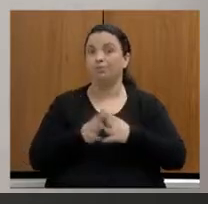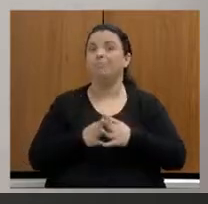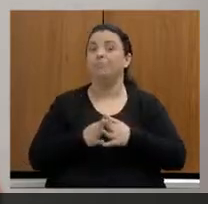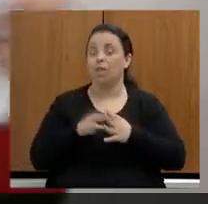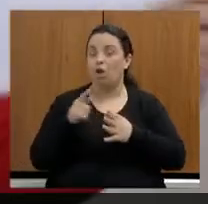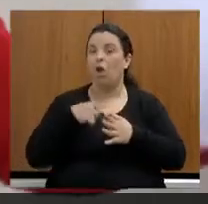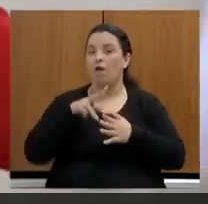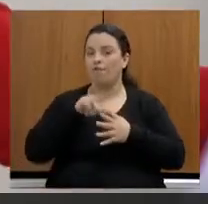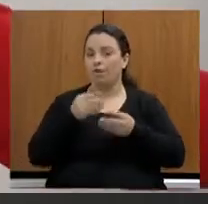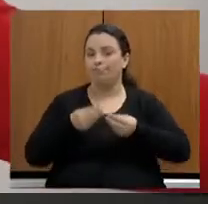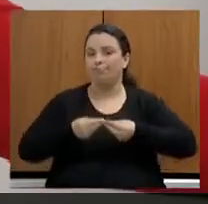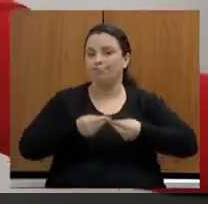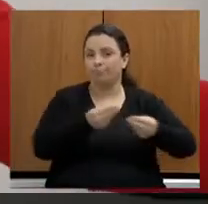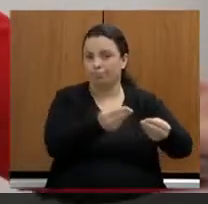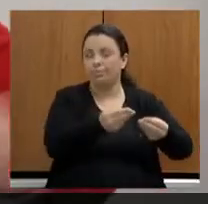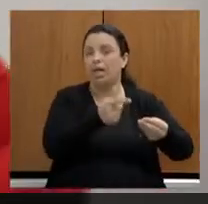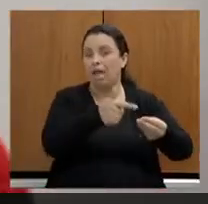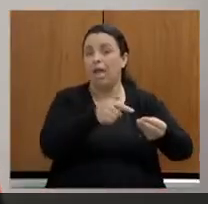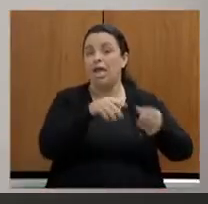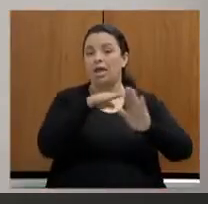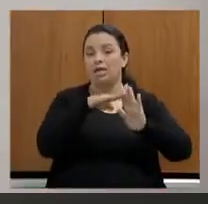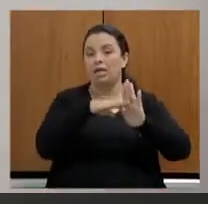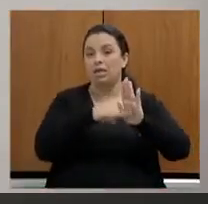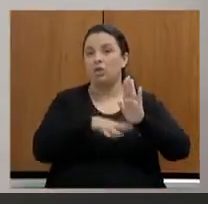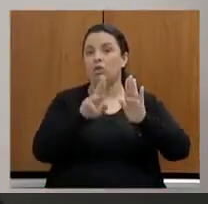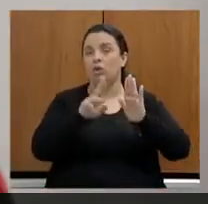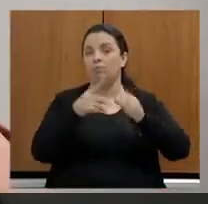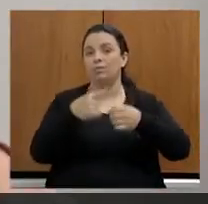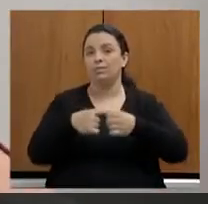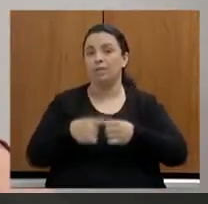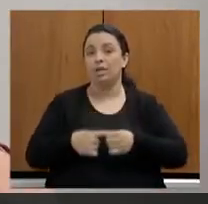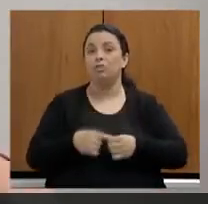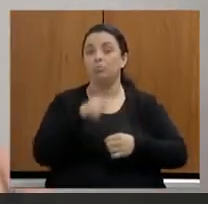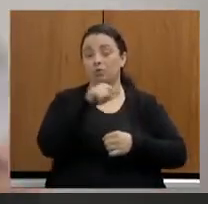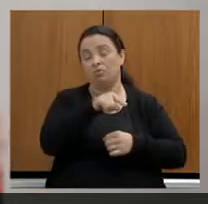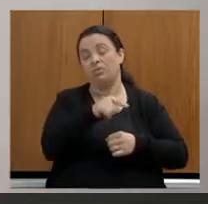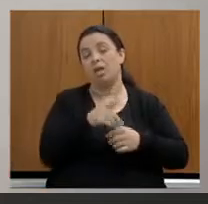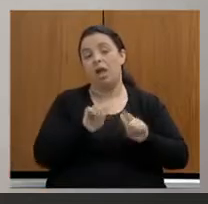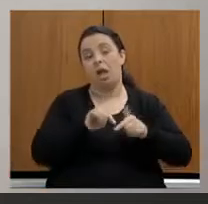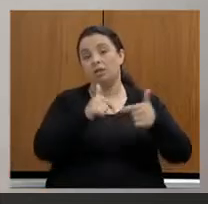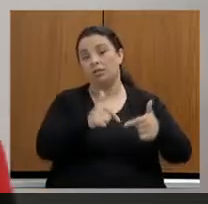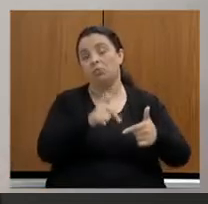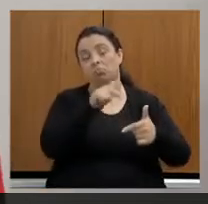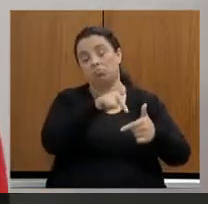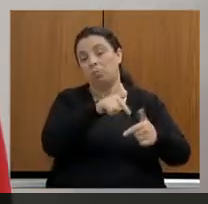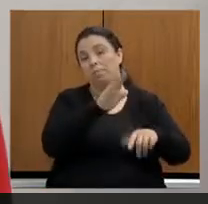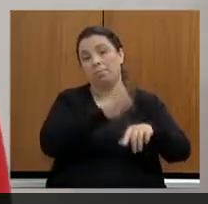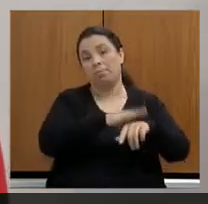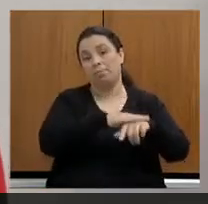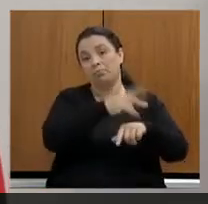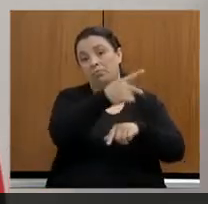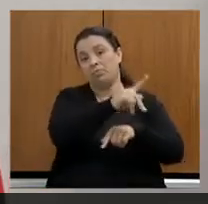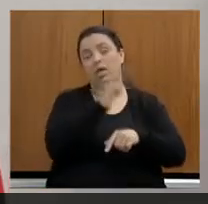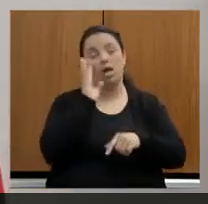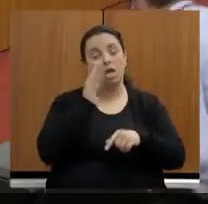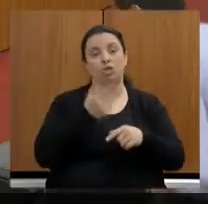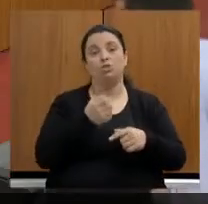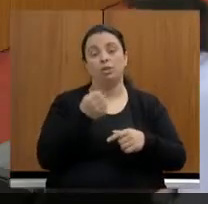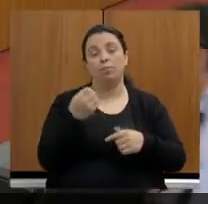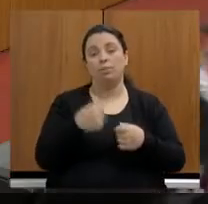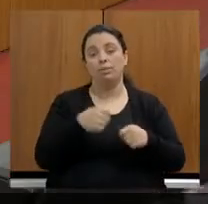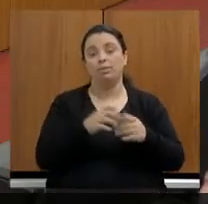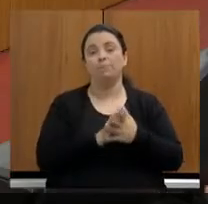os os municípios para as providências que vossa excelência julgar necessário quanto ao regime de recuperação